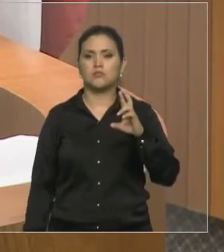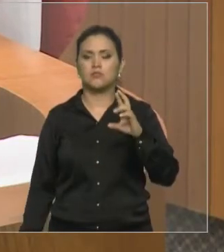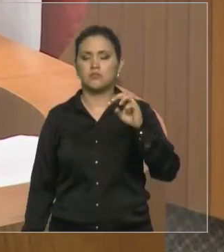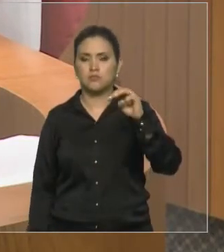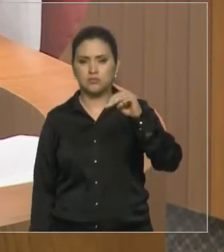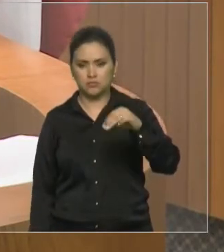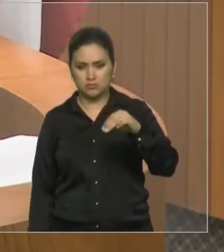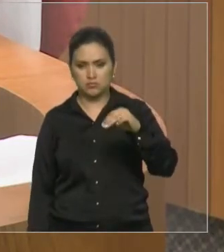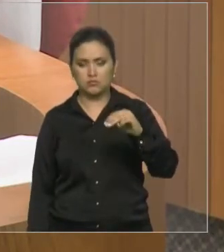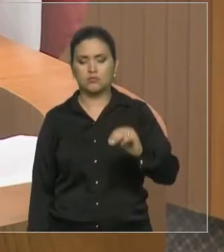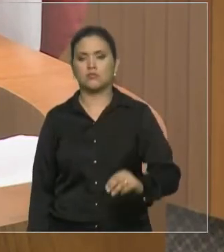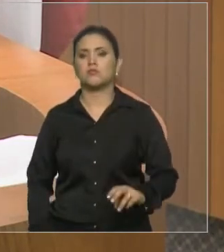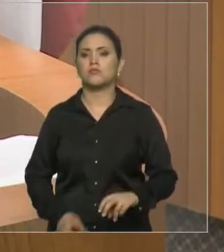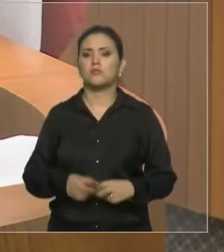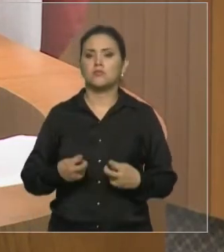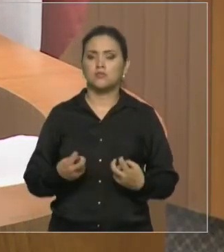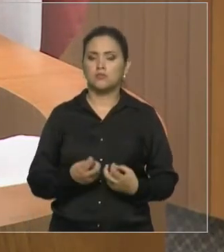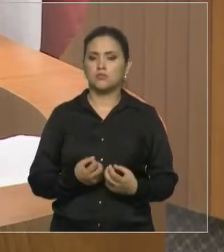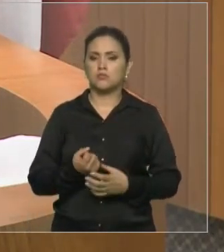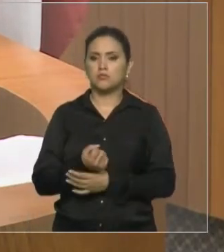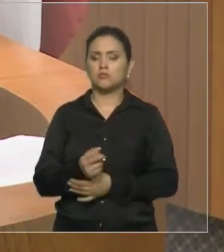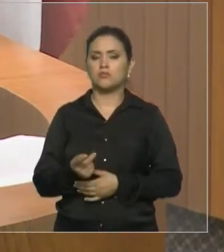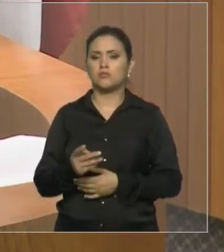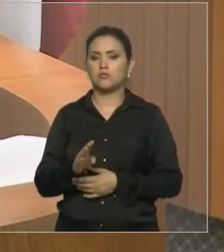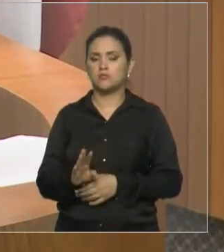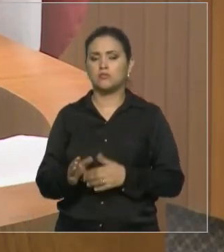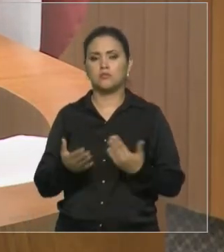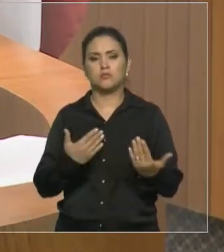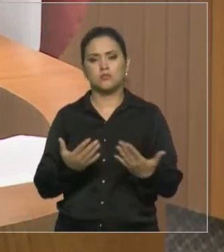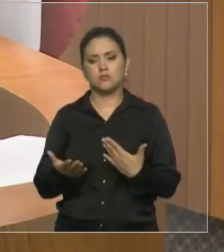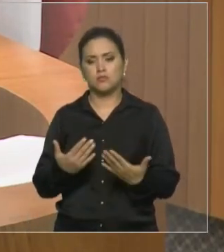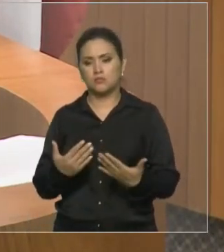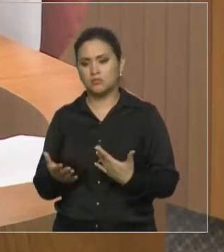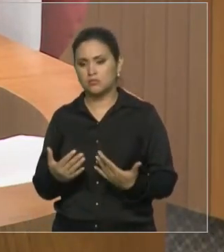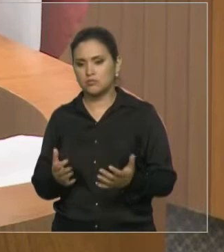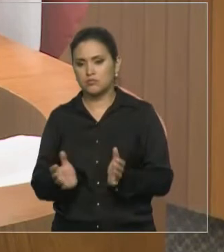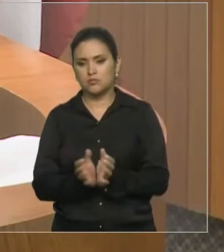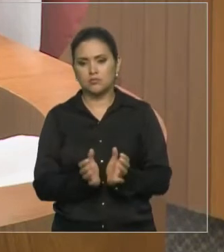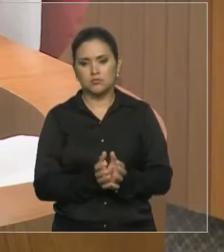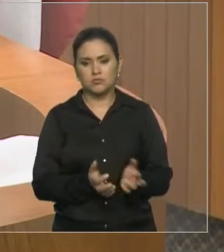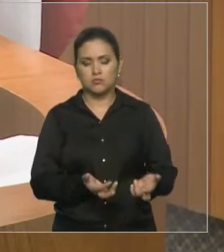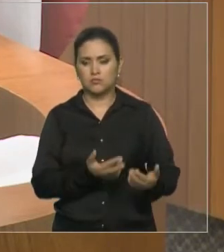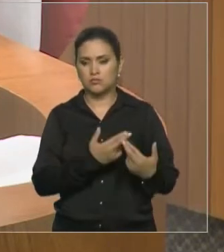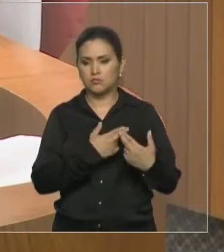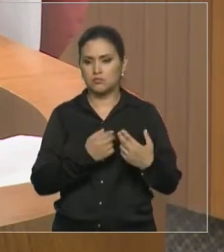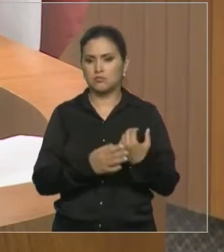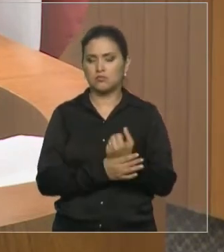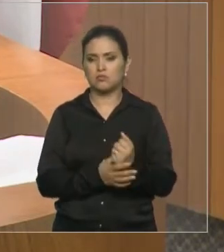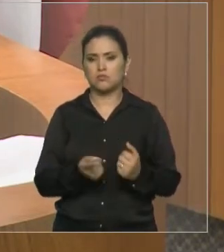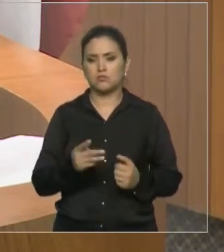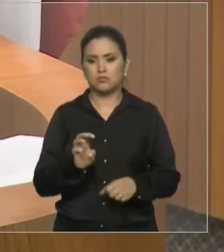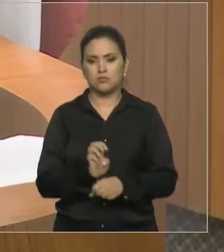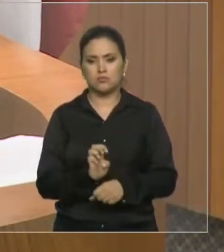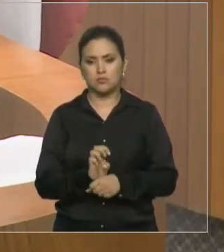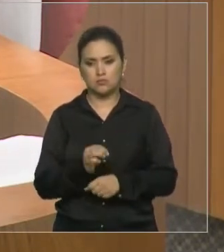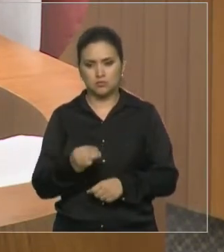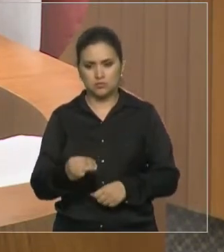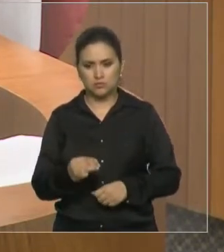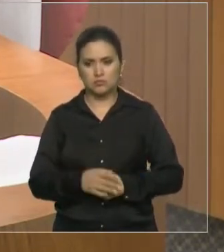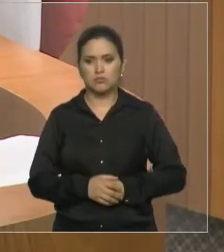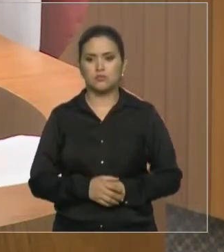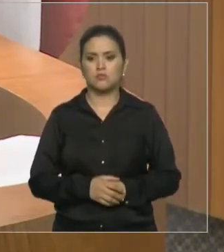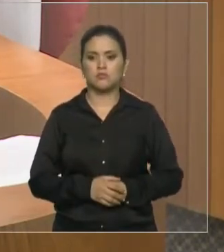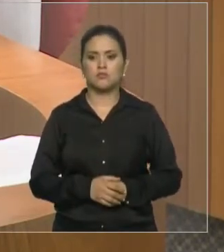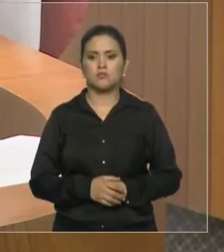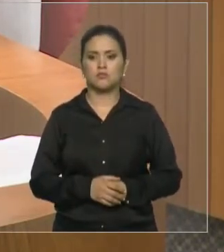na comissão de segurança pública dialogamos com as categorias responsáveis pela segurança pública no estado do maranhão fizemos